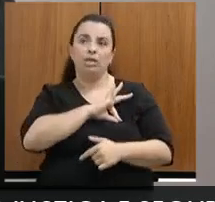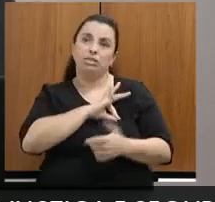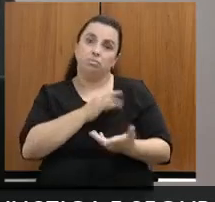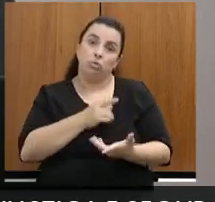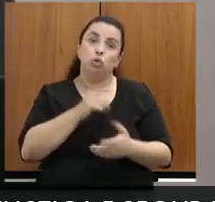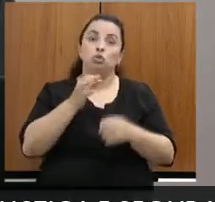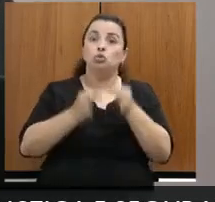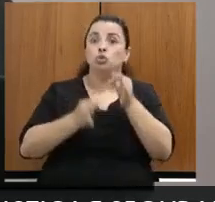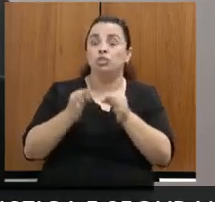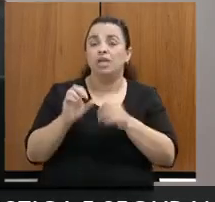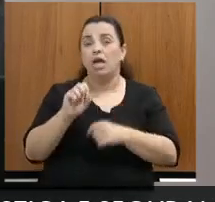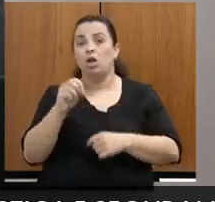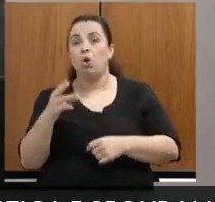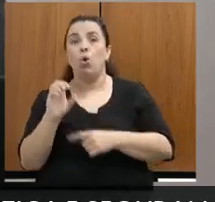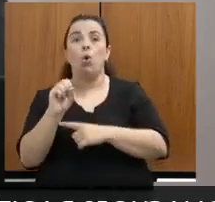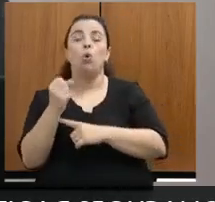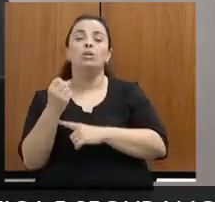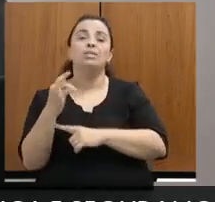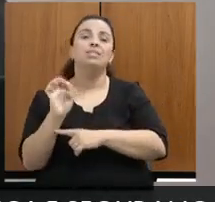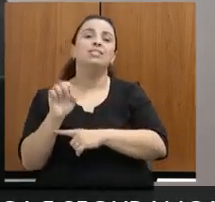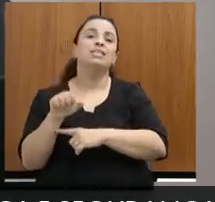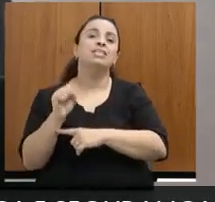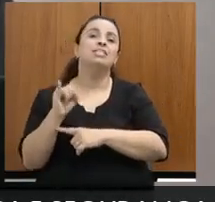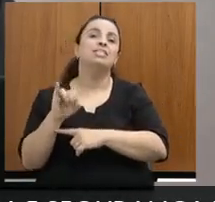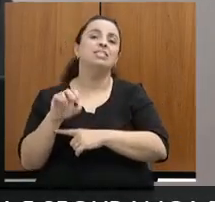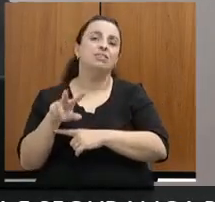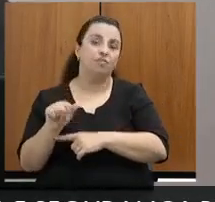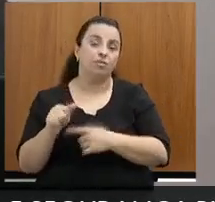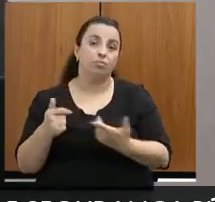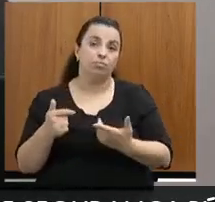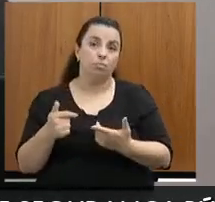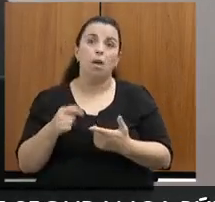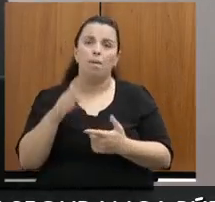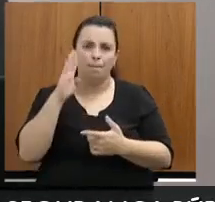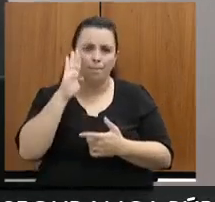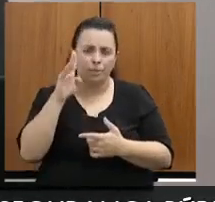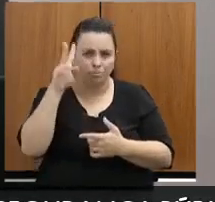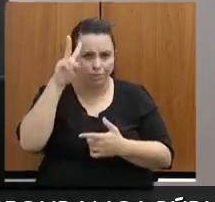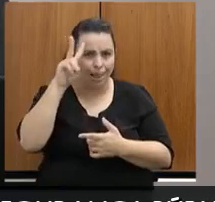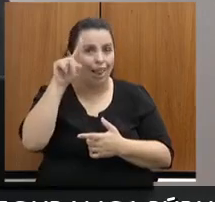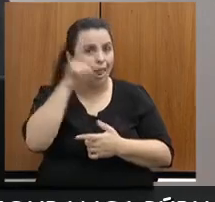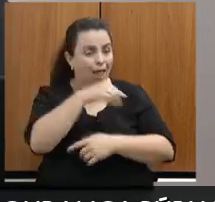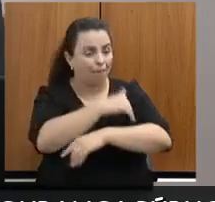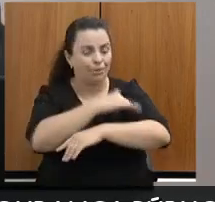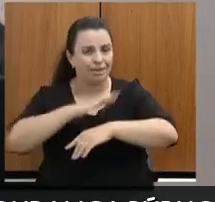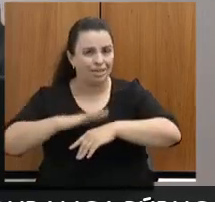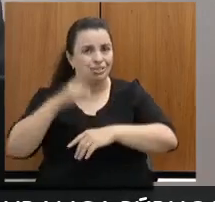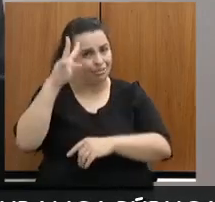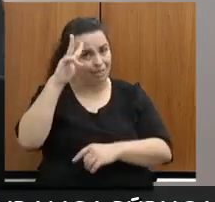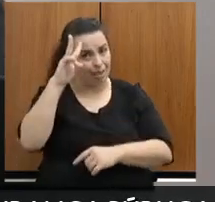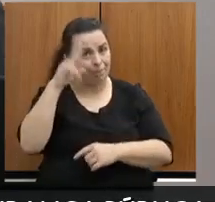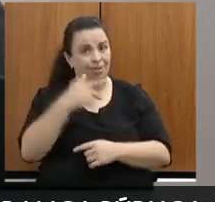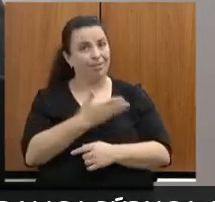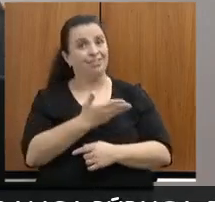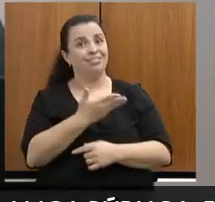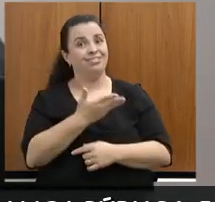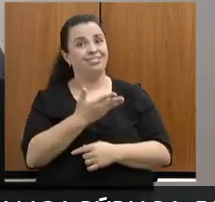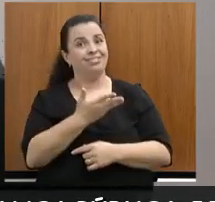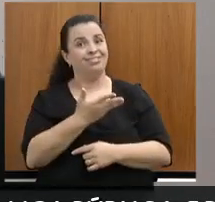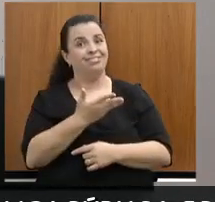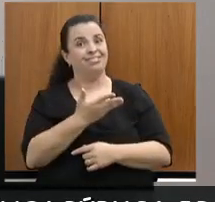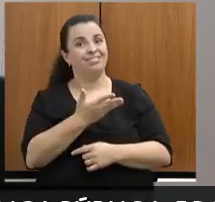isso nos tecidos é fundamental o que diga Brumadinho é que diga para o vadio Há quanto tempo